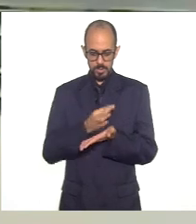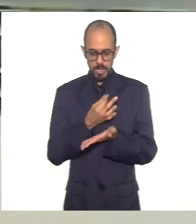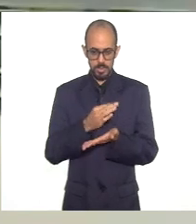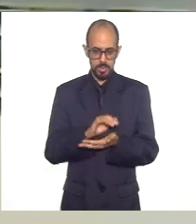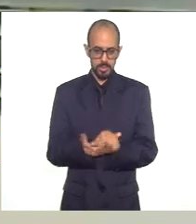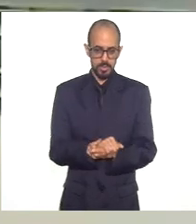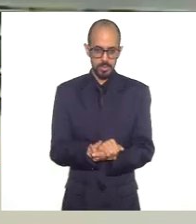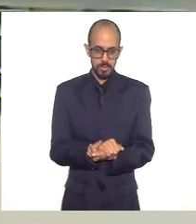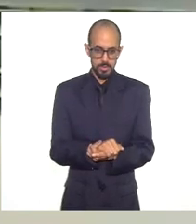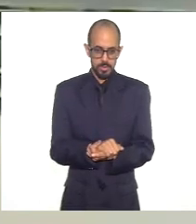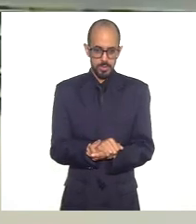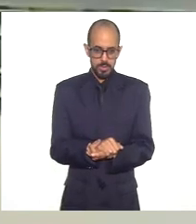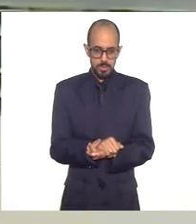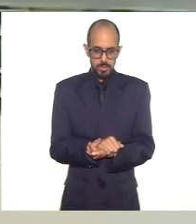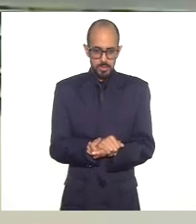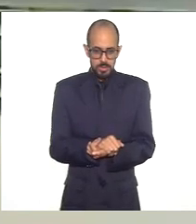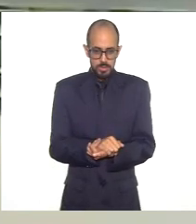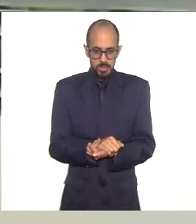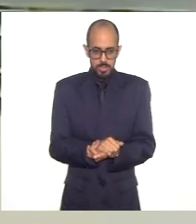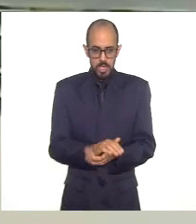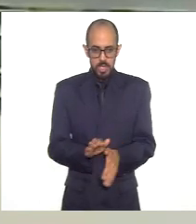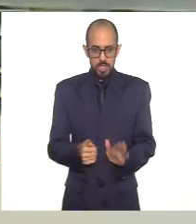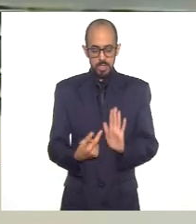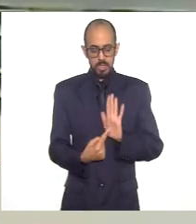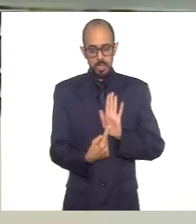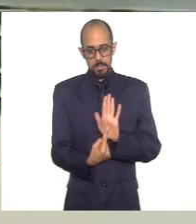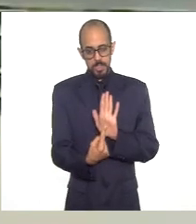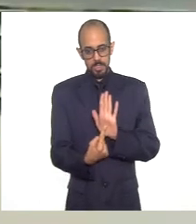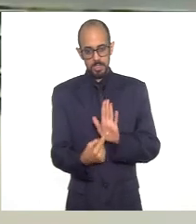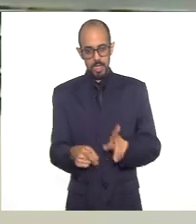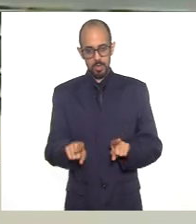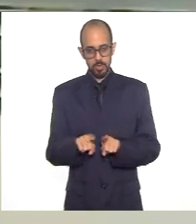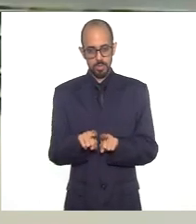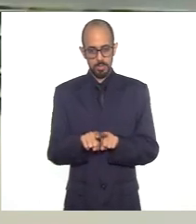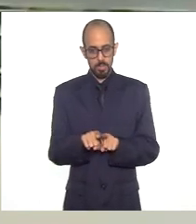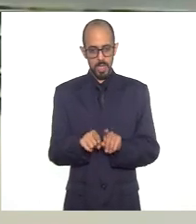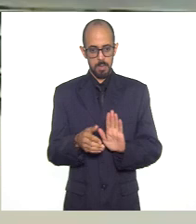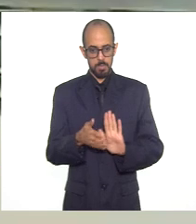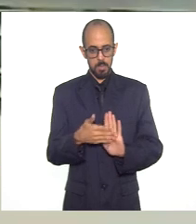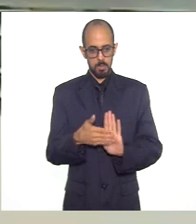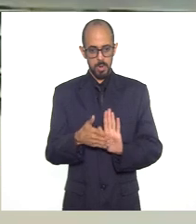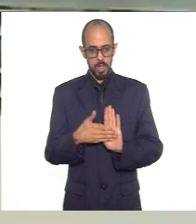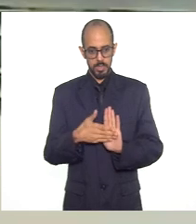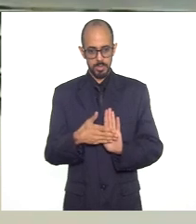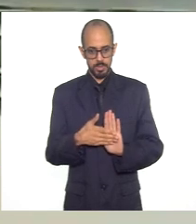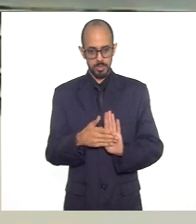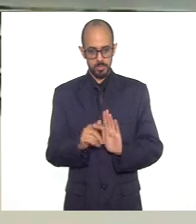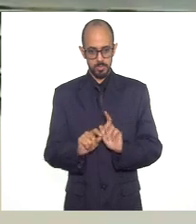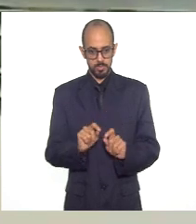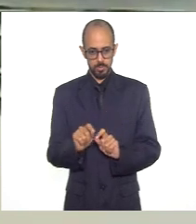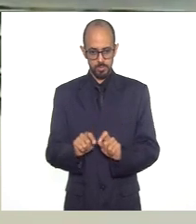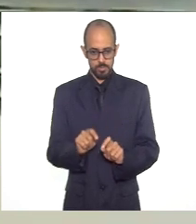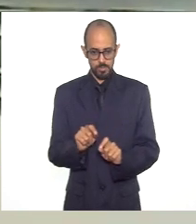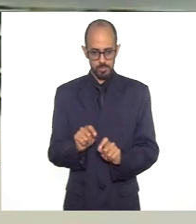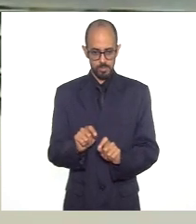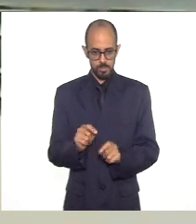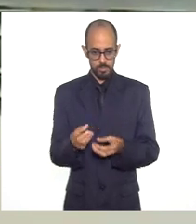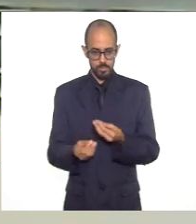né? E apresentaram a proposta de